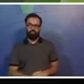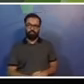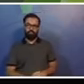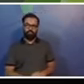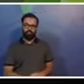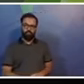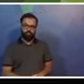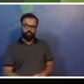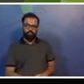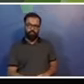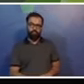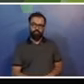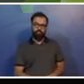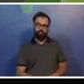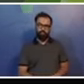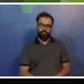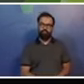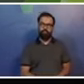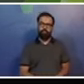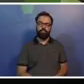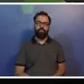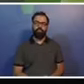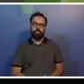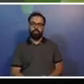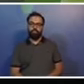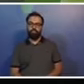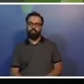novo, igual a 26, copiei de novo.